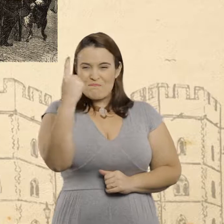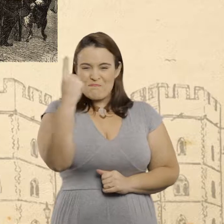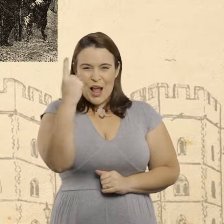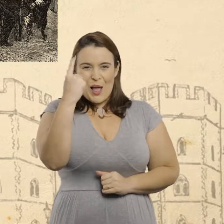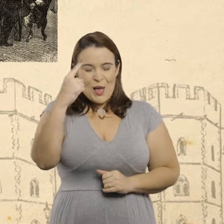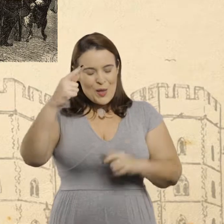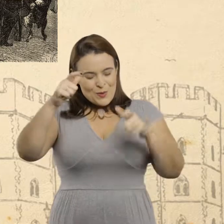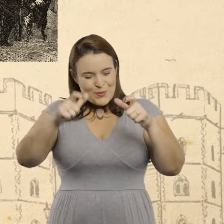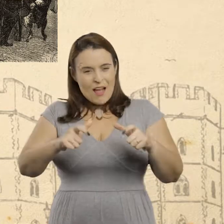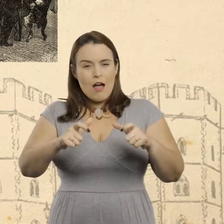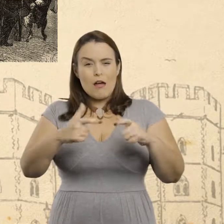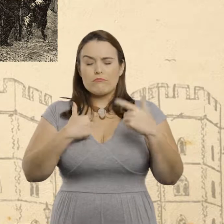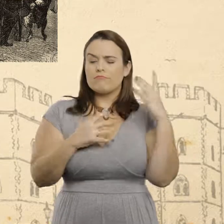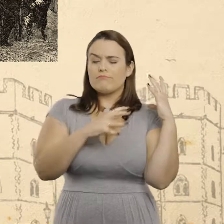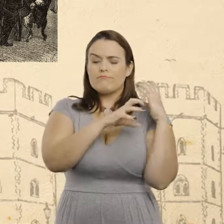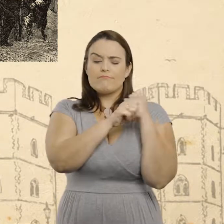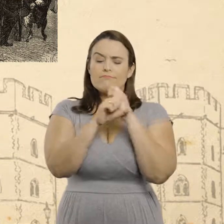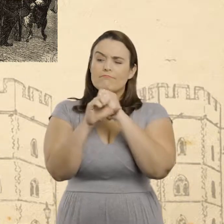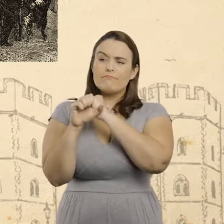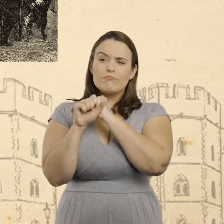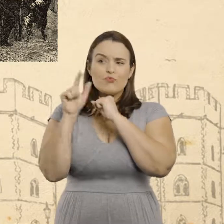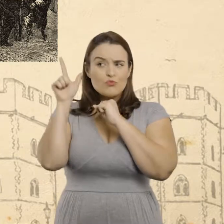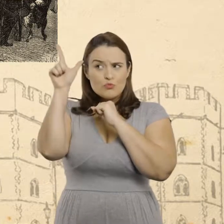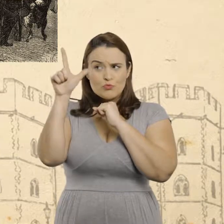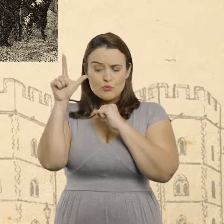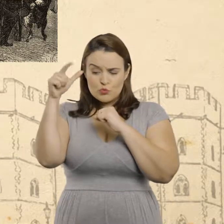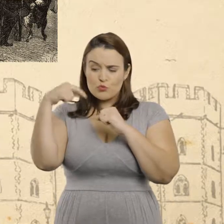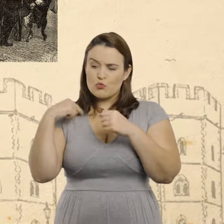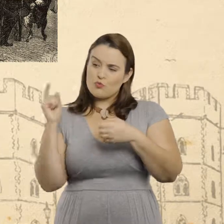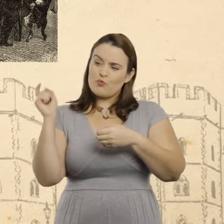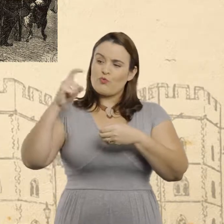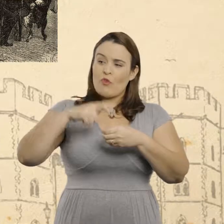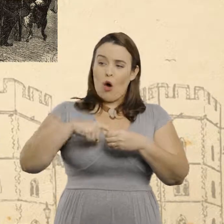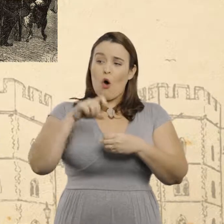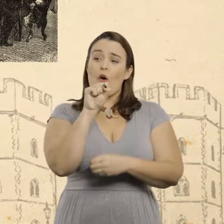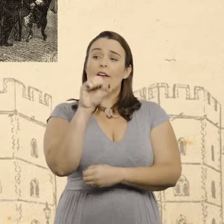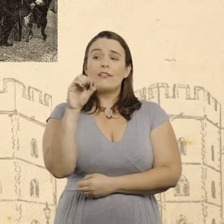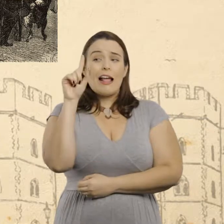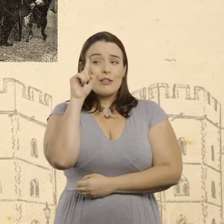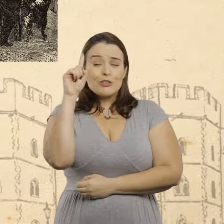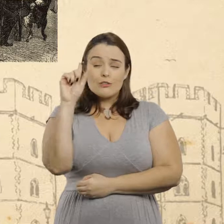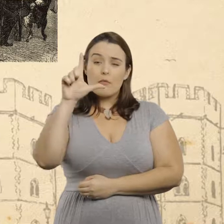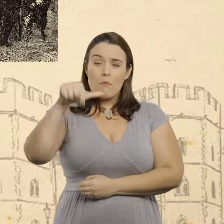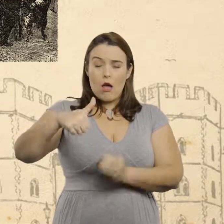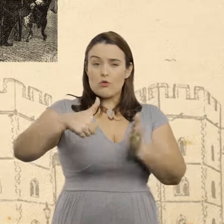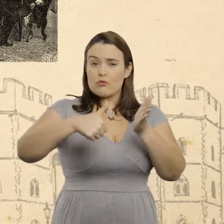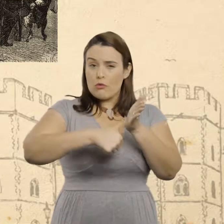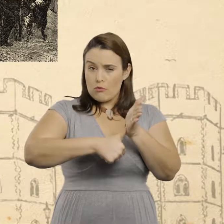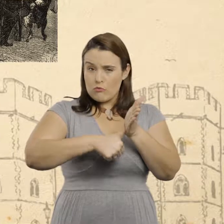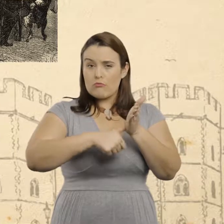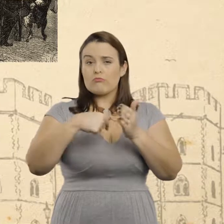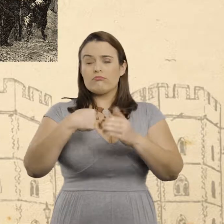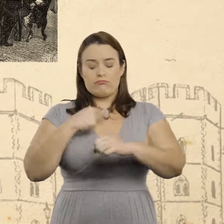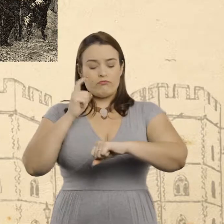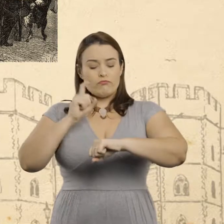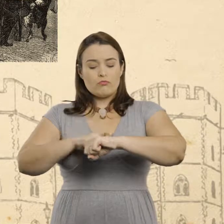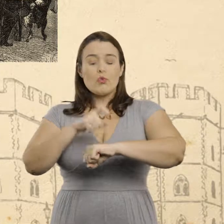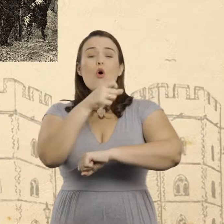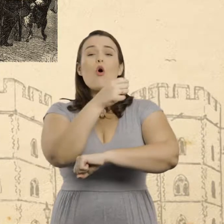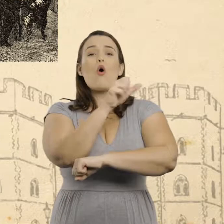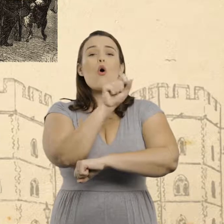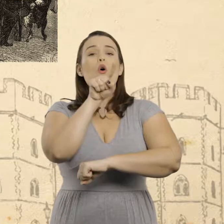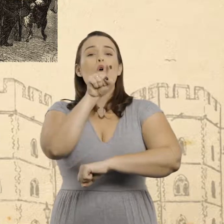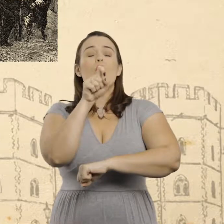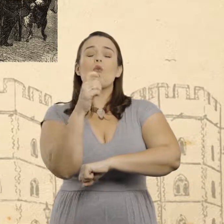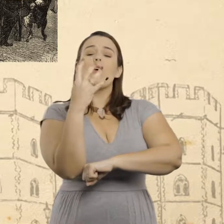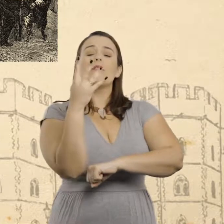primeiro destino. Phileas Fogg fez as contas e disse que voltaria a Londres depois de 80 dias e que estaria no salão do clube